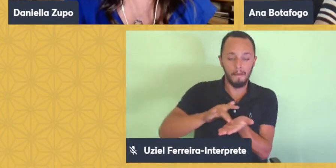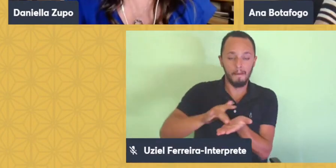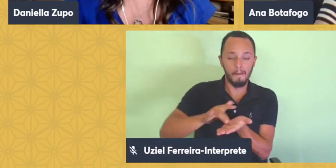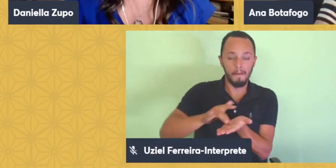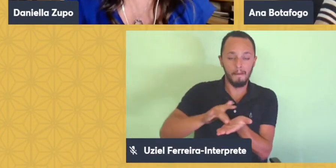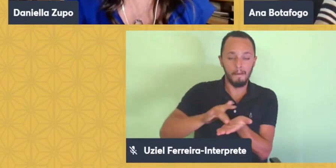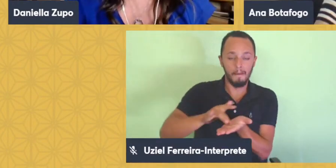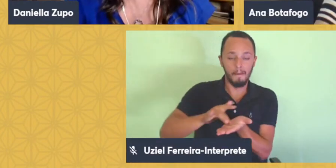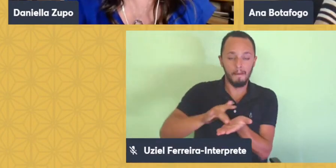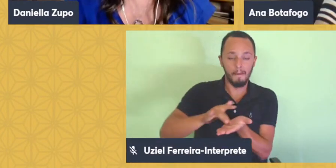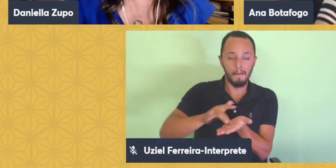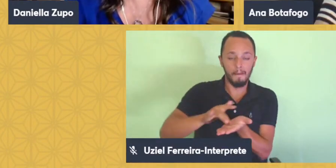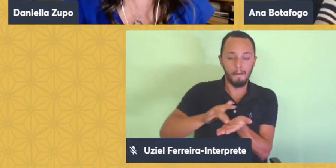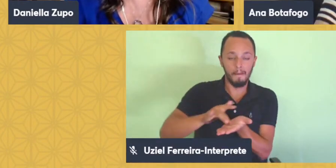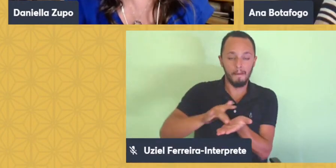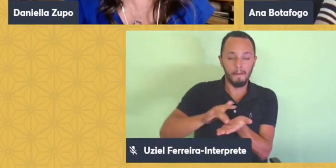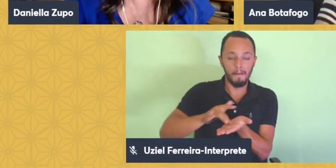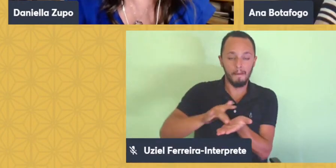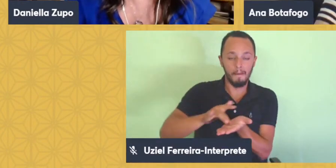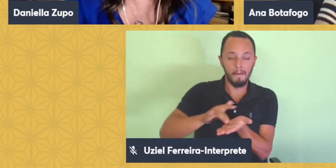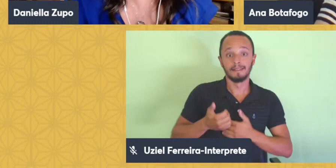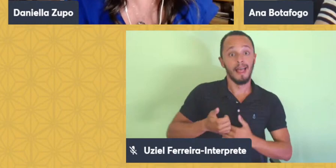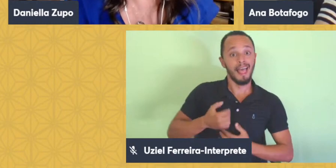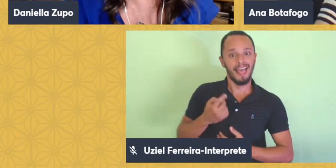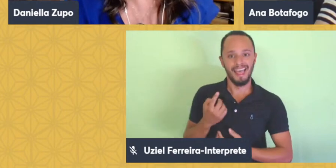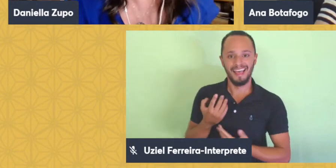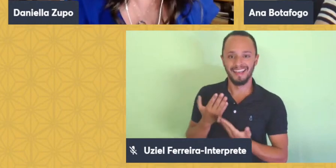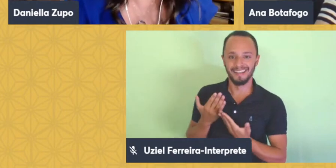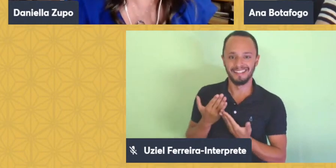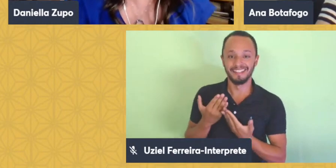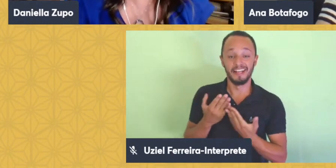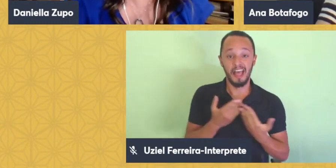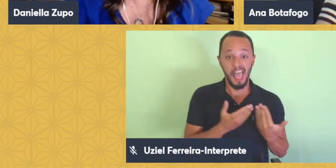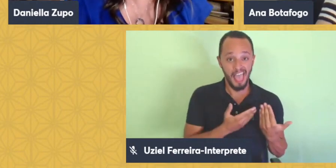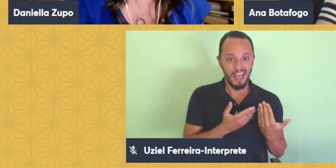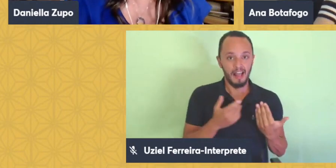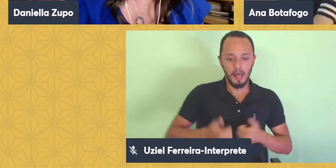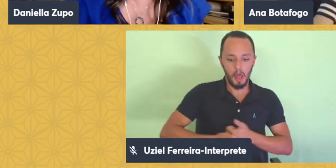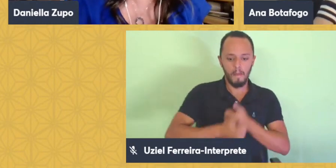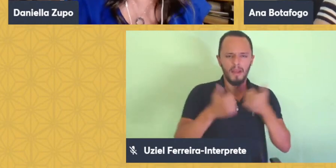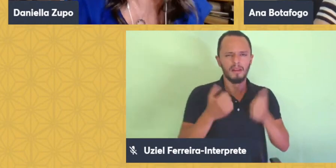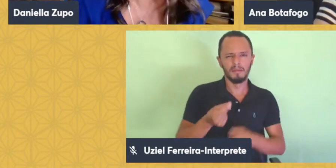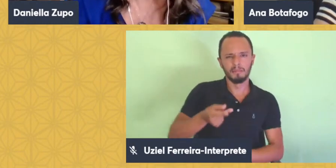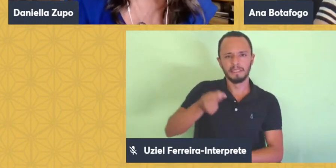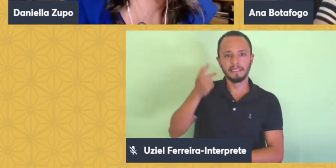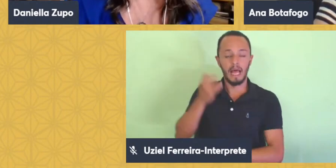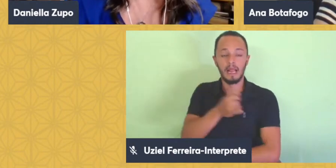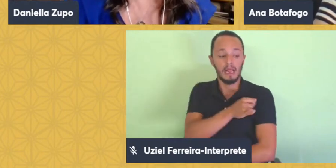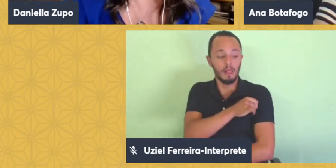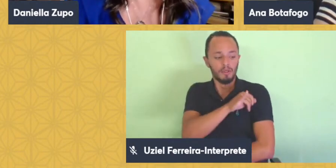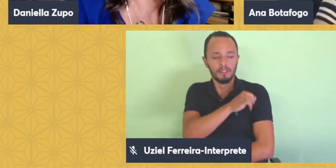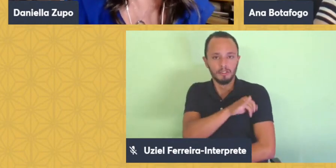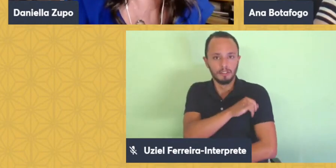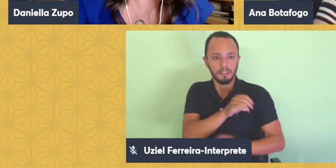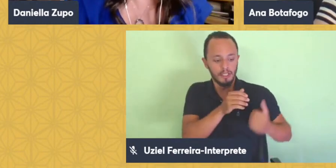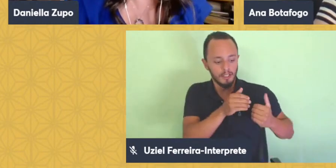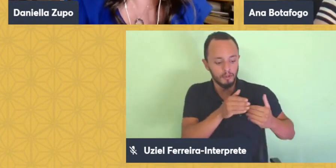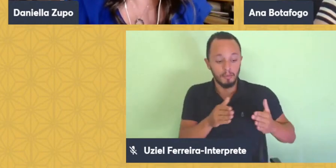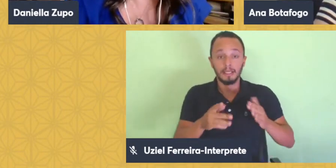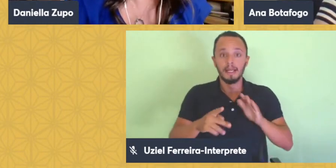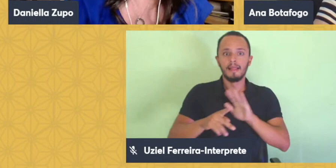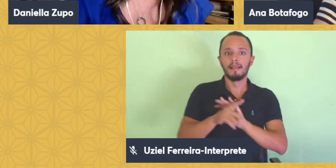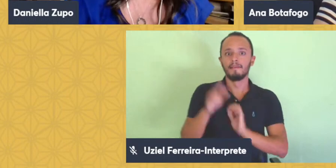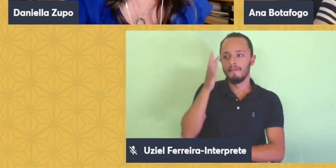tempos Ana Botafogo é primeira bailarina do Balé do Teatro Municipal Como disse iniciou sua carreira profissional na França no Ballet de Marseille